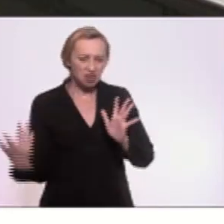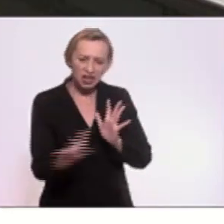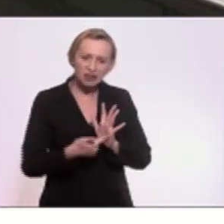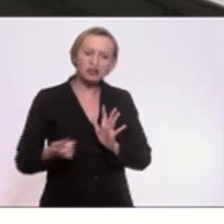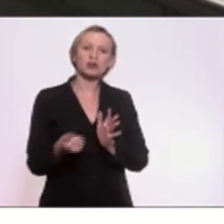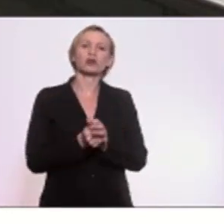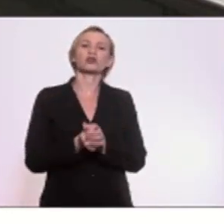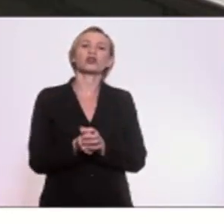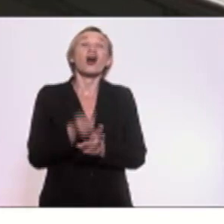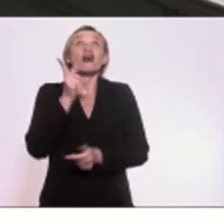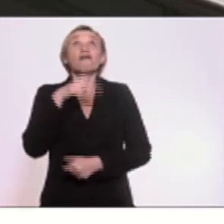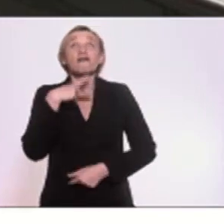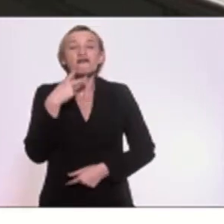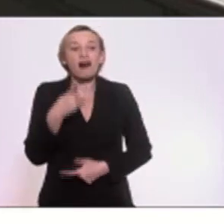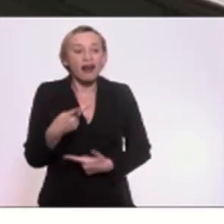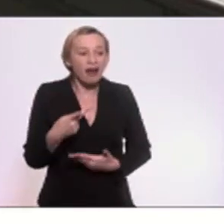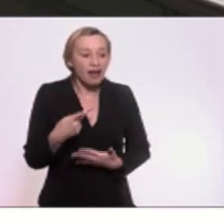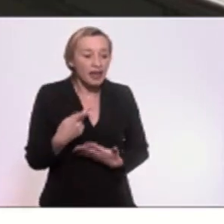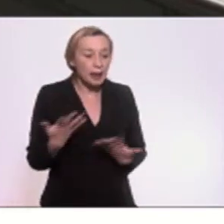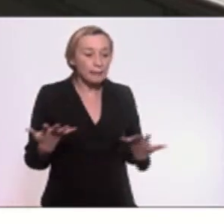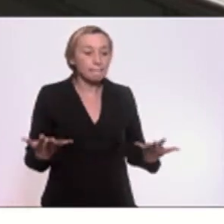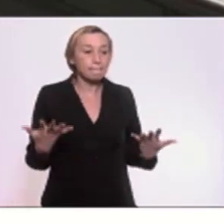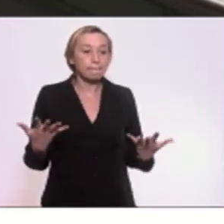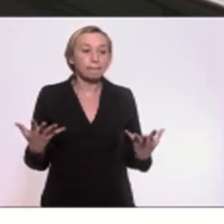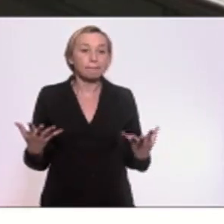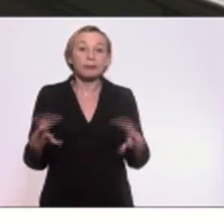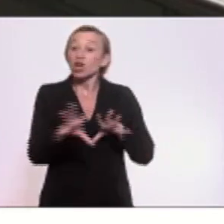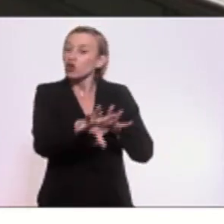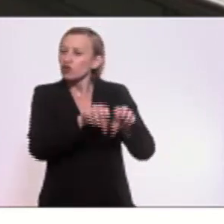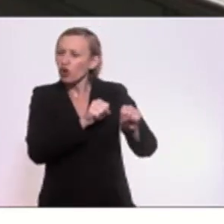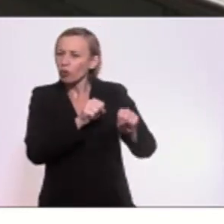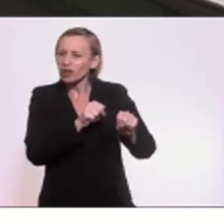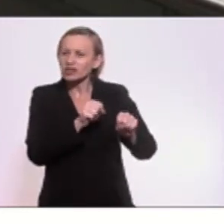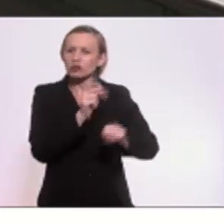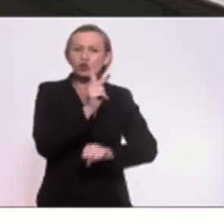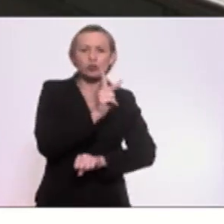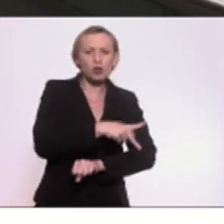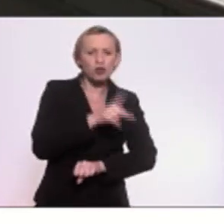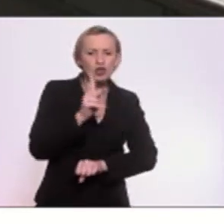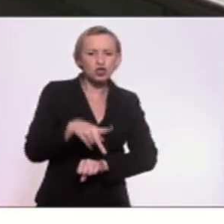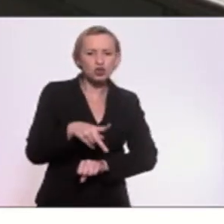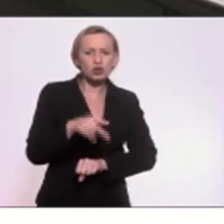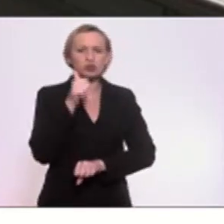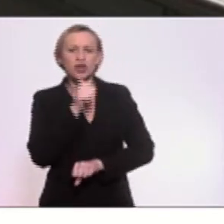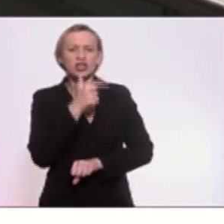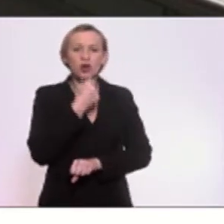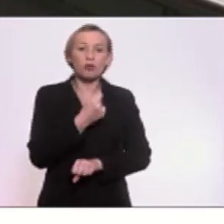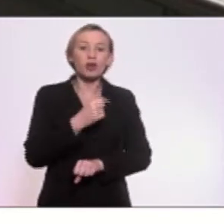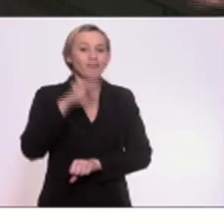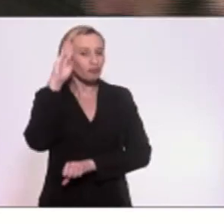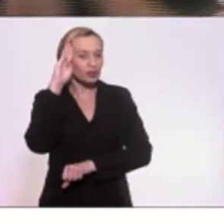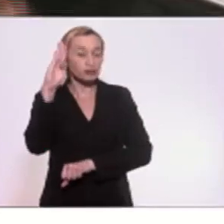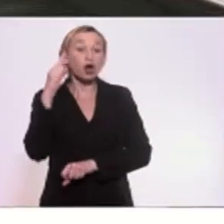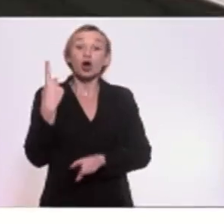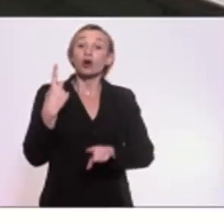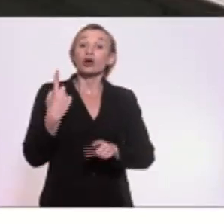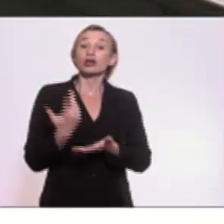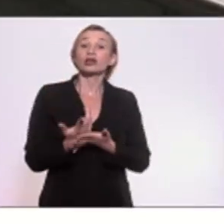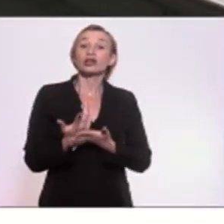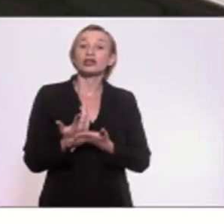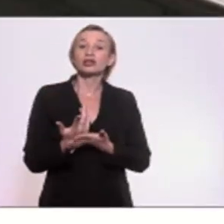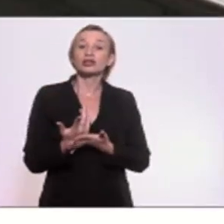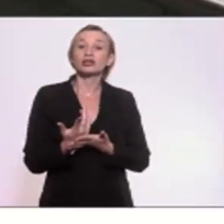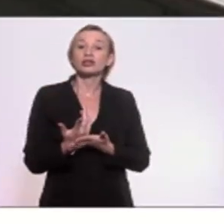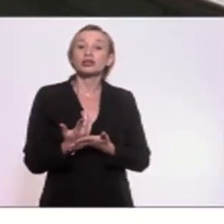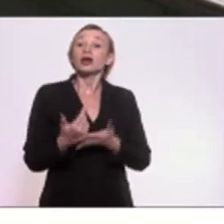contas, falar de formação de professores e professoras é fundamental. Afinal de contas, tem que